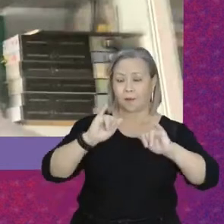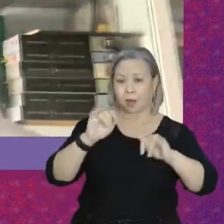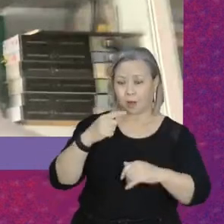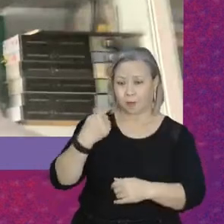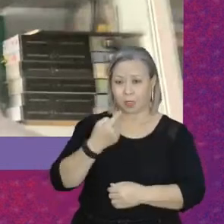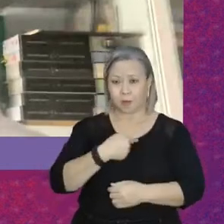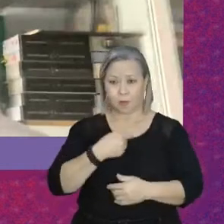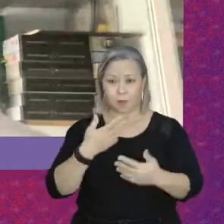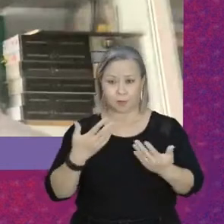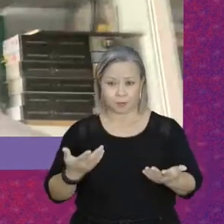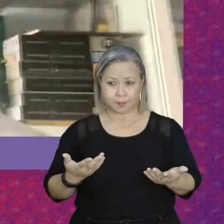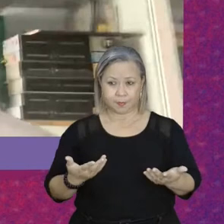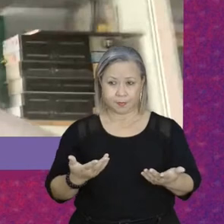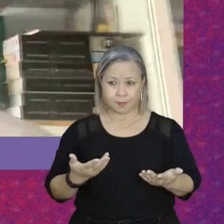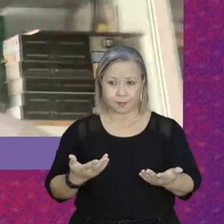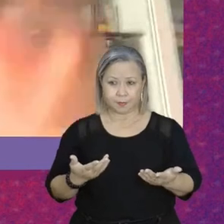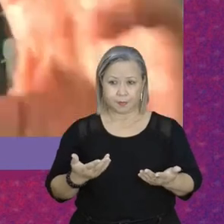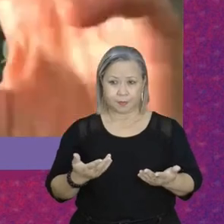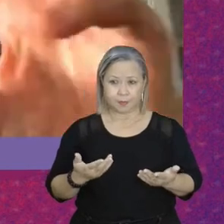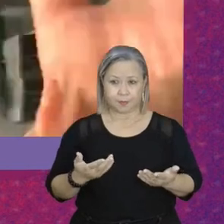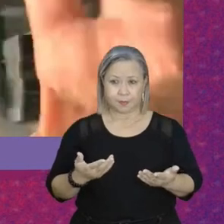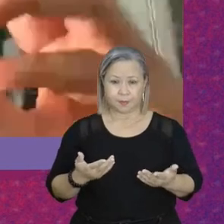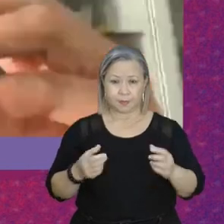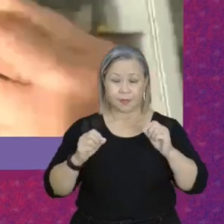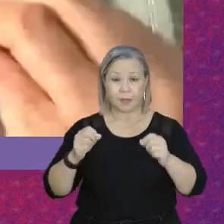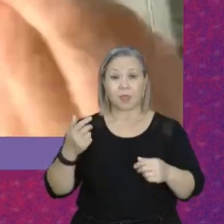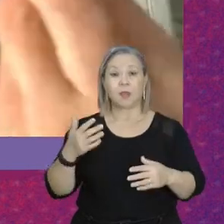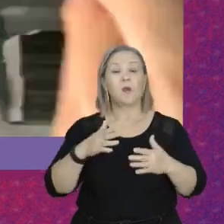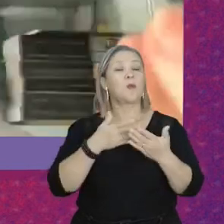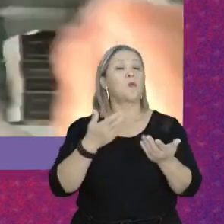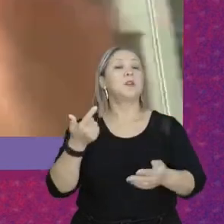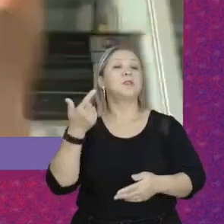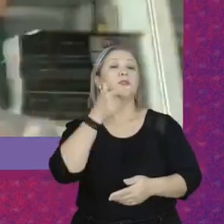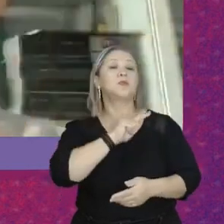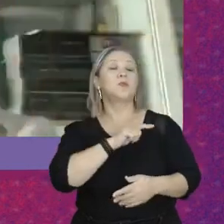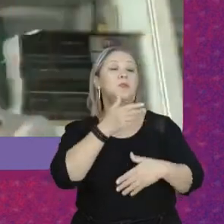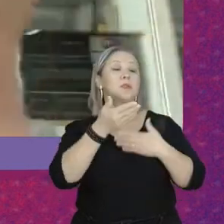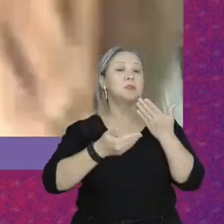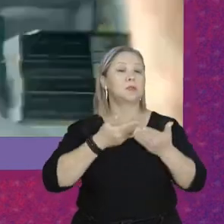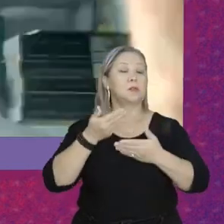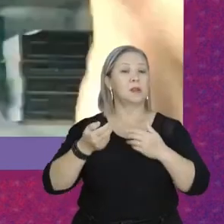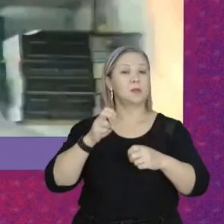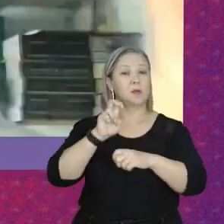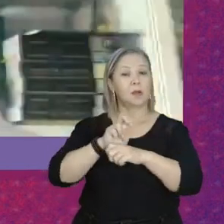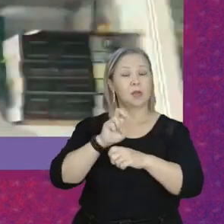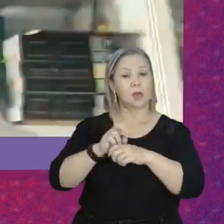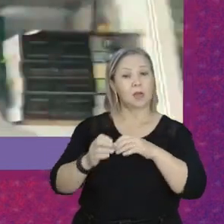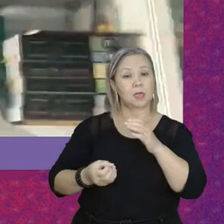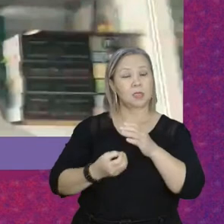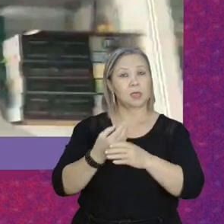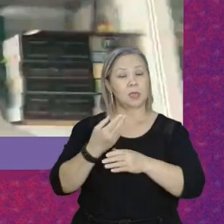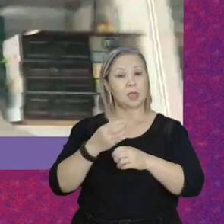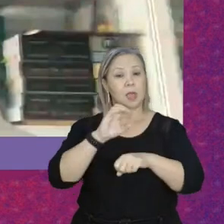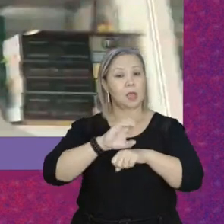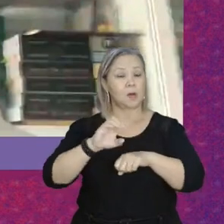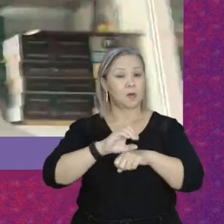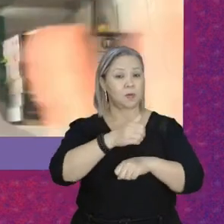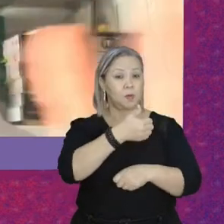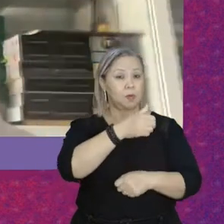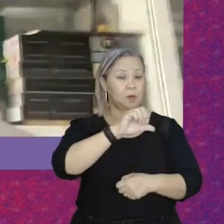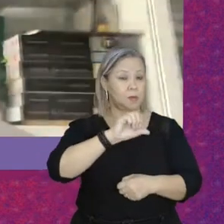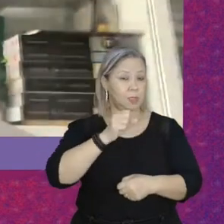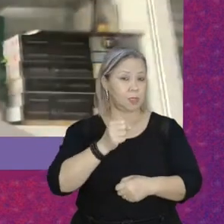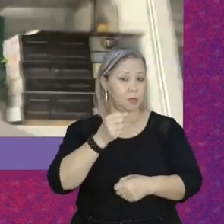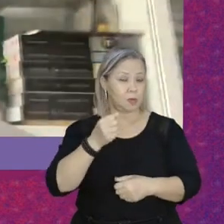aulas, quais foram as conquistas em relação às creches na Constituição de 88, que foram resultado da luta